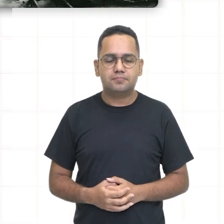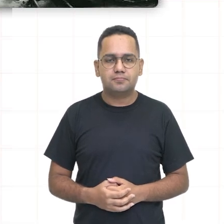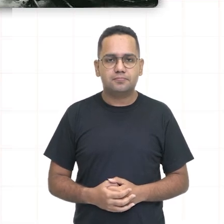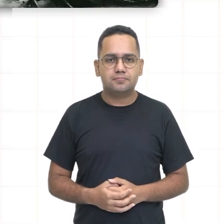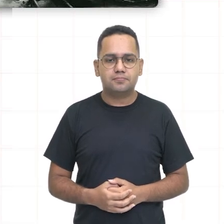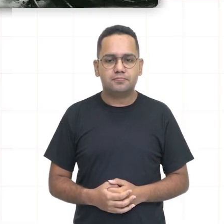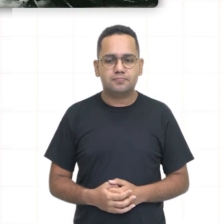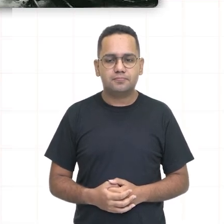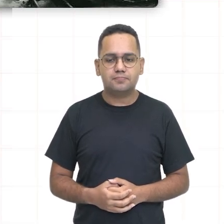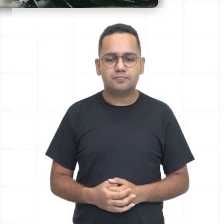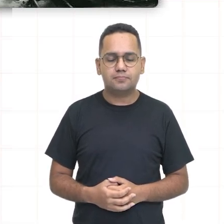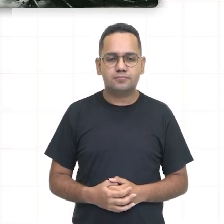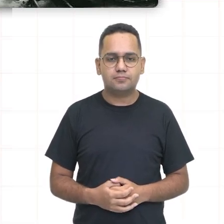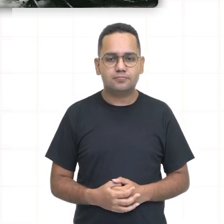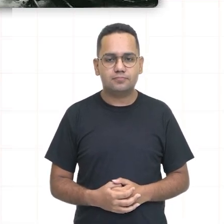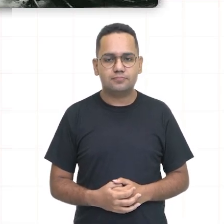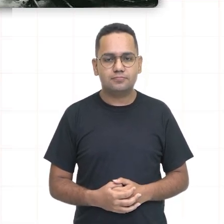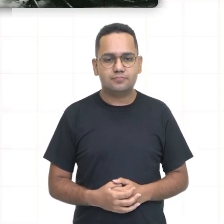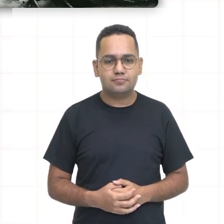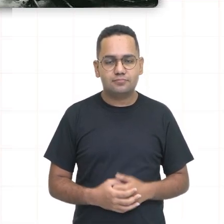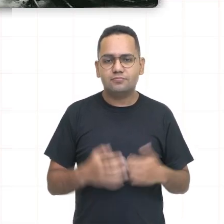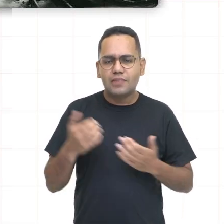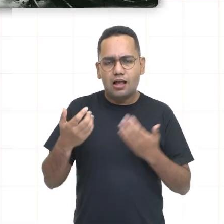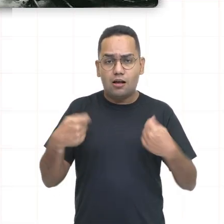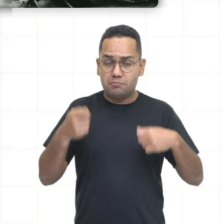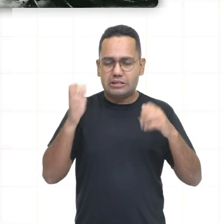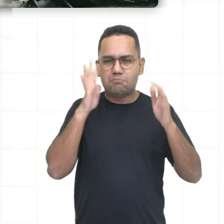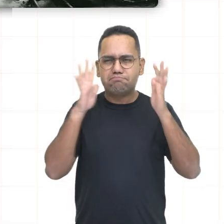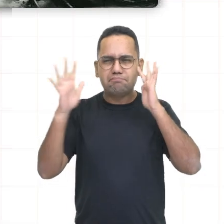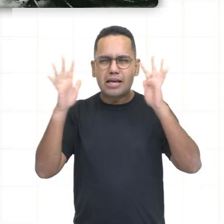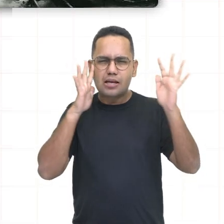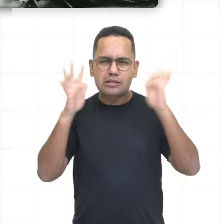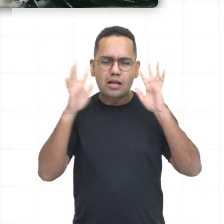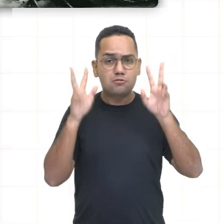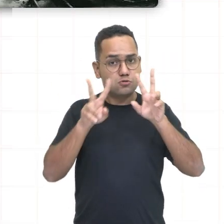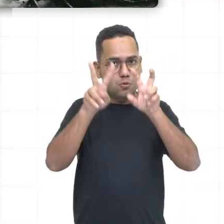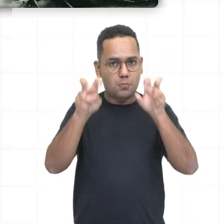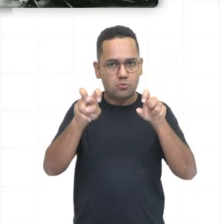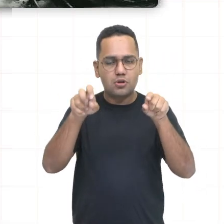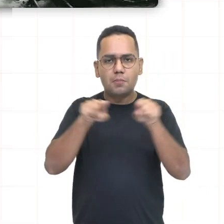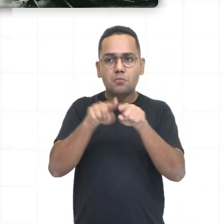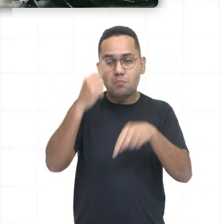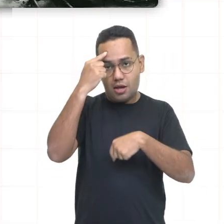raciocinar como professor. Vamos usar um pouquinho a cachola, a criatividade e também